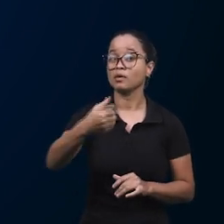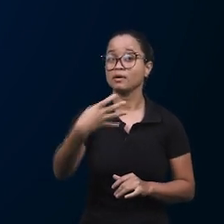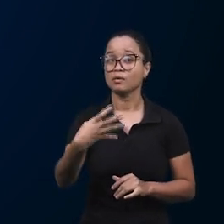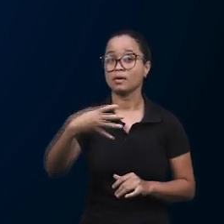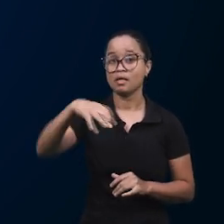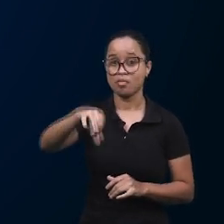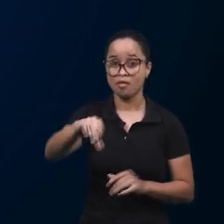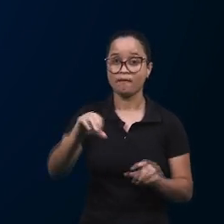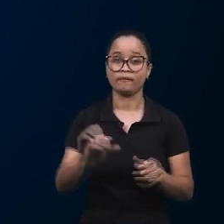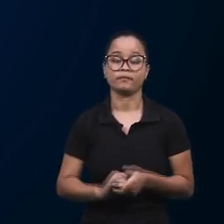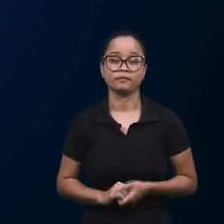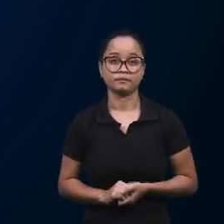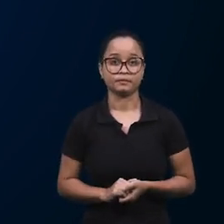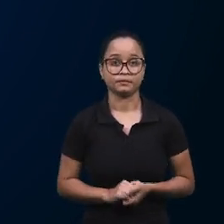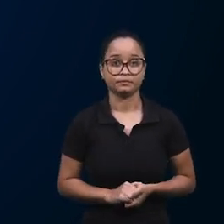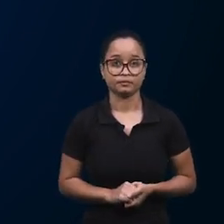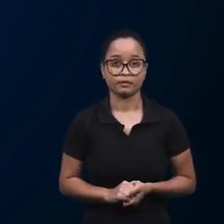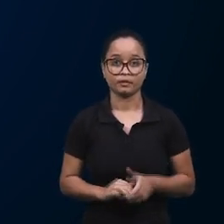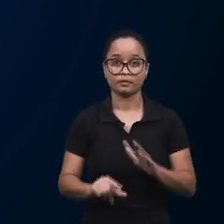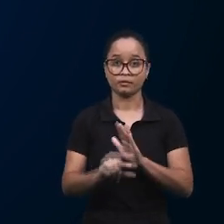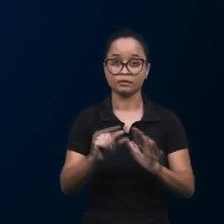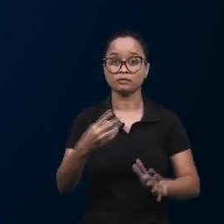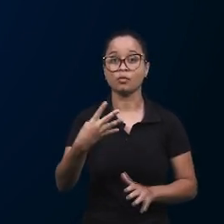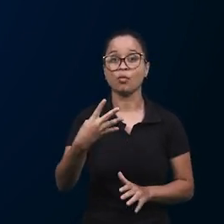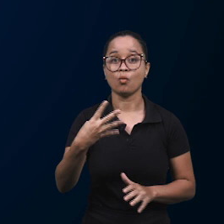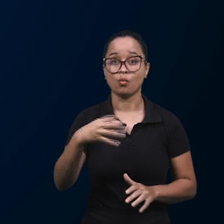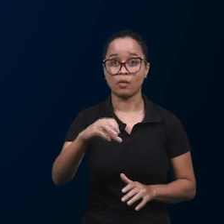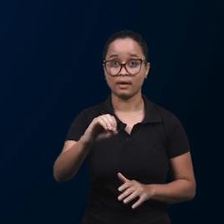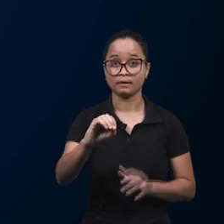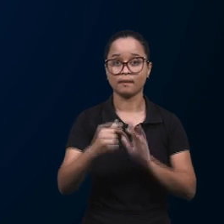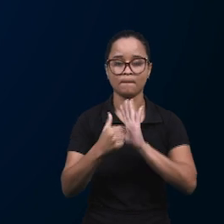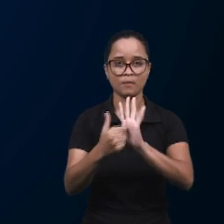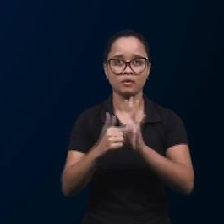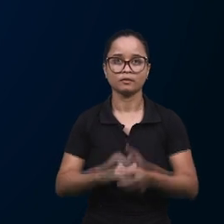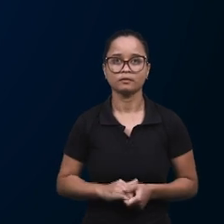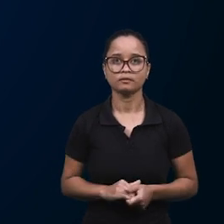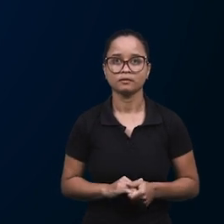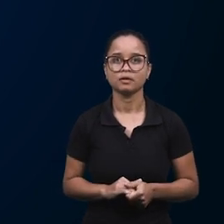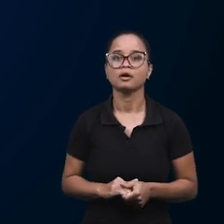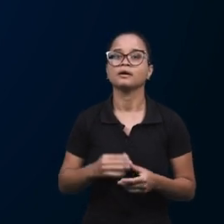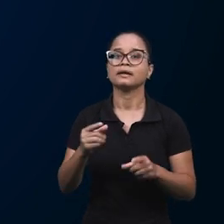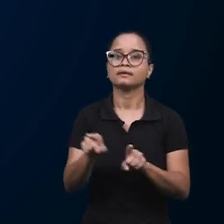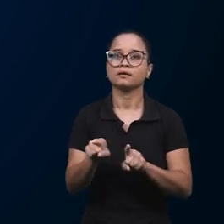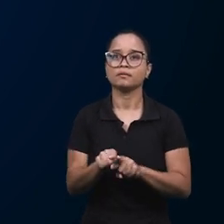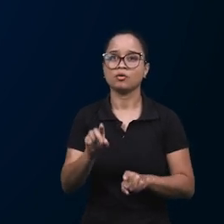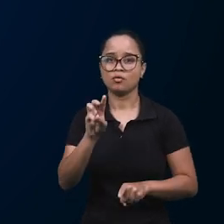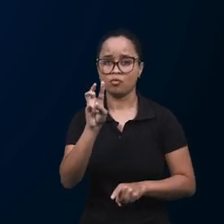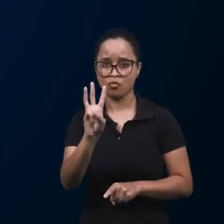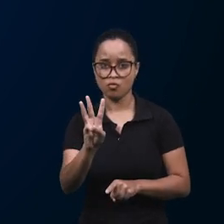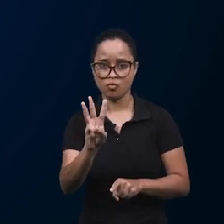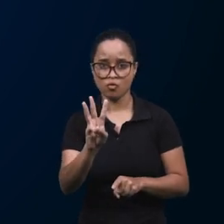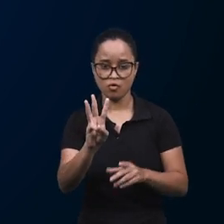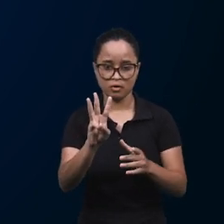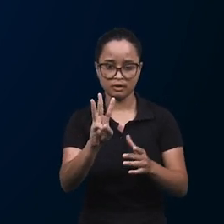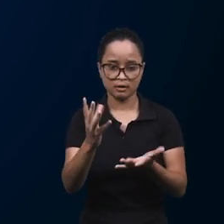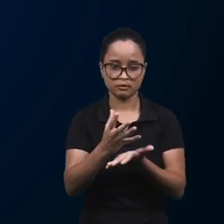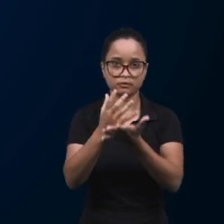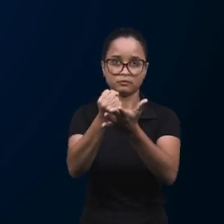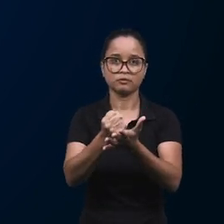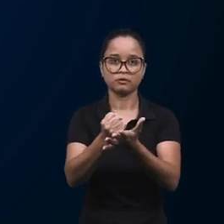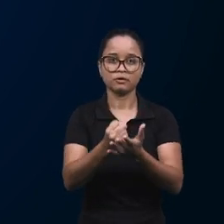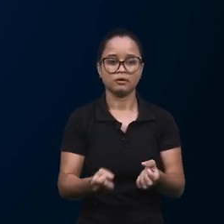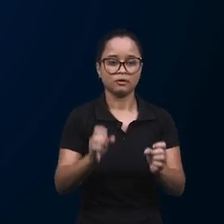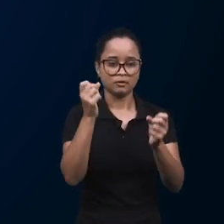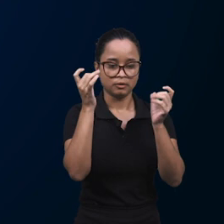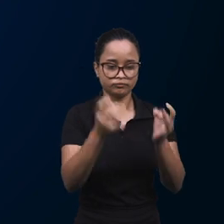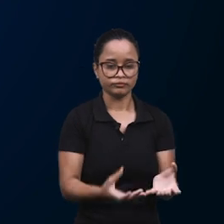49. No versículo 40 diz assim: assim como o joio é colhido e queimado no fogo,